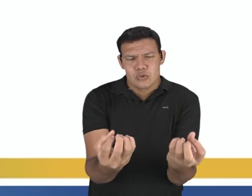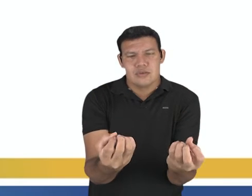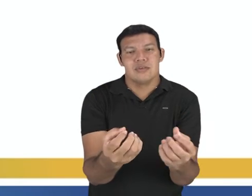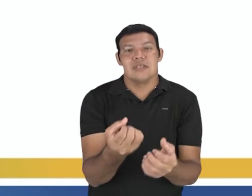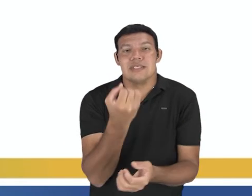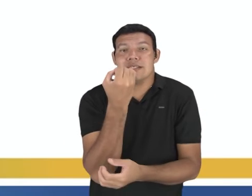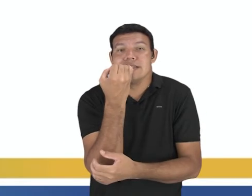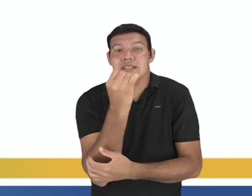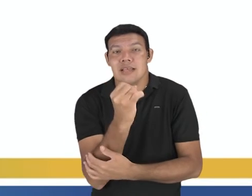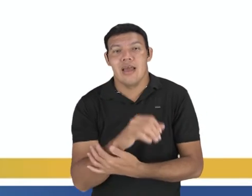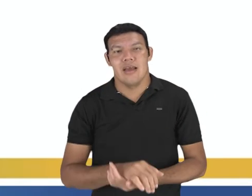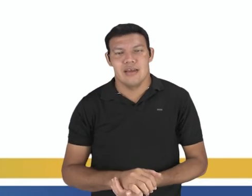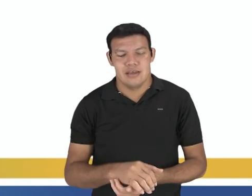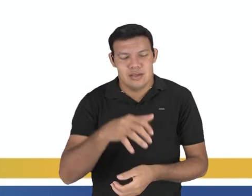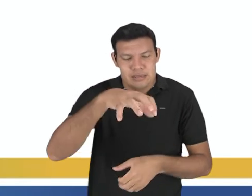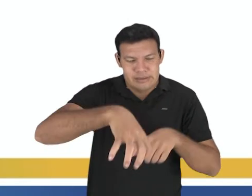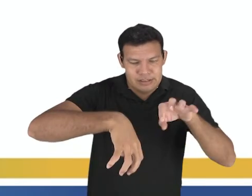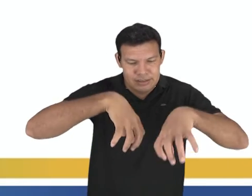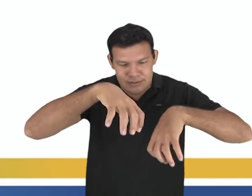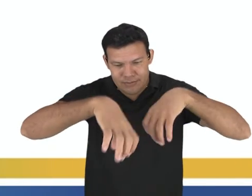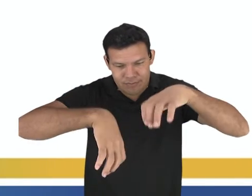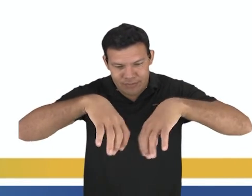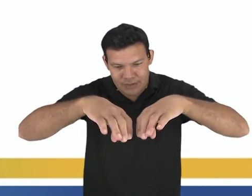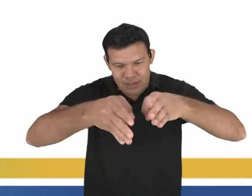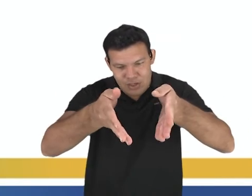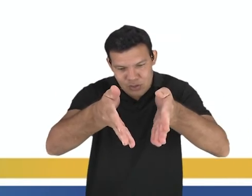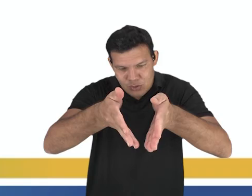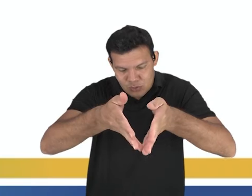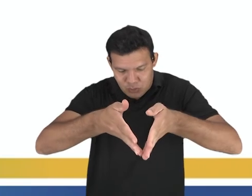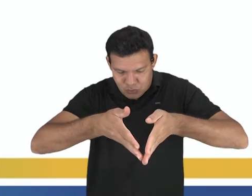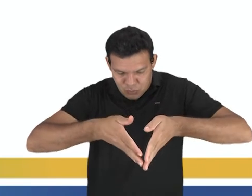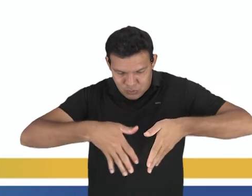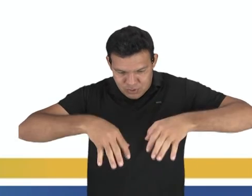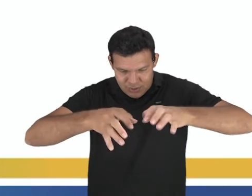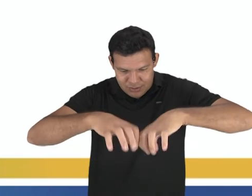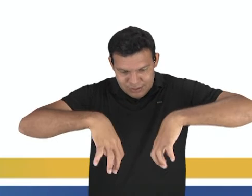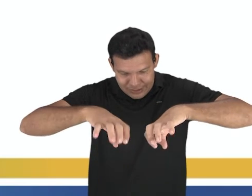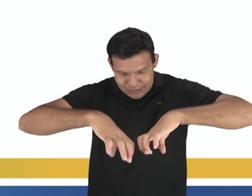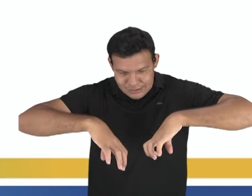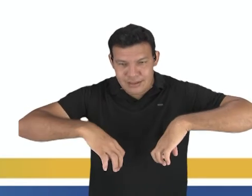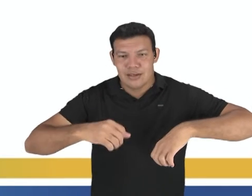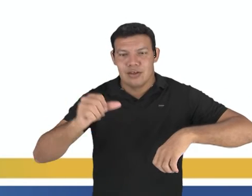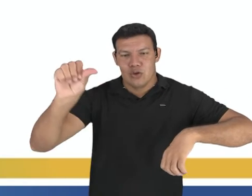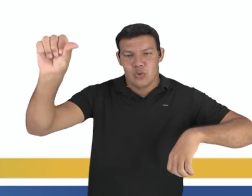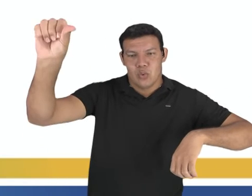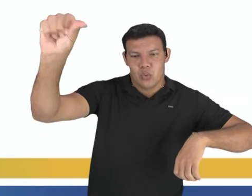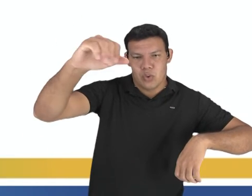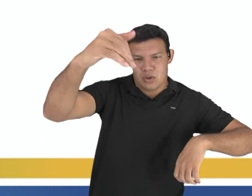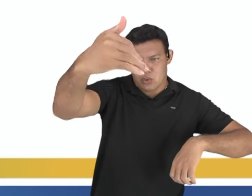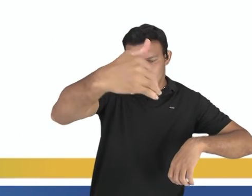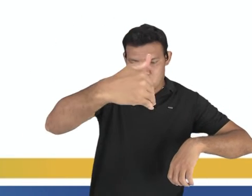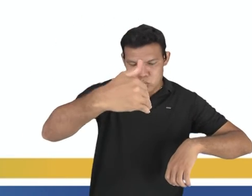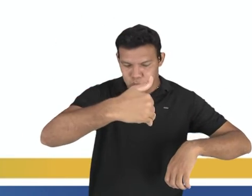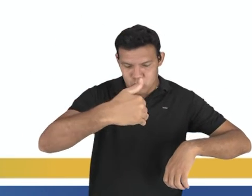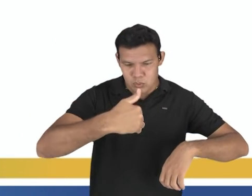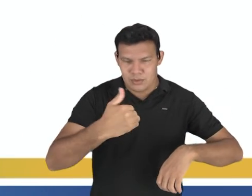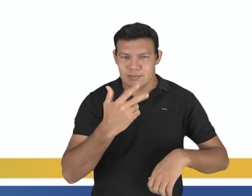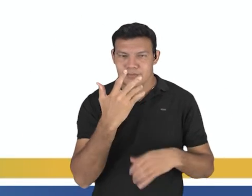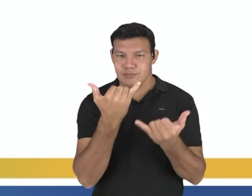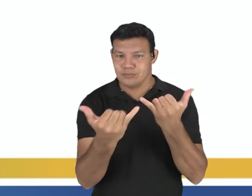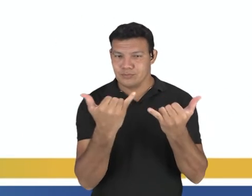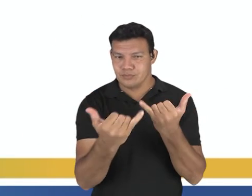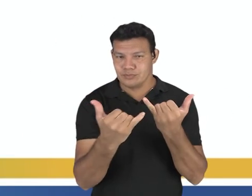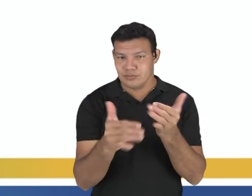se você cavar com a mão um caminho na terra e depois jogar água? Ela vai correr como se fosse um rio,